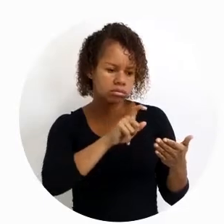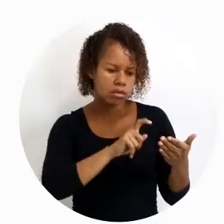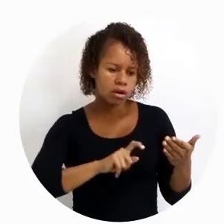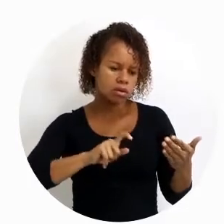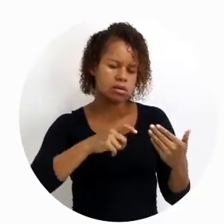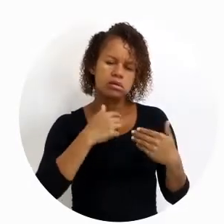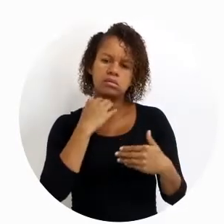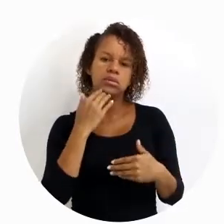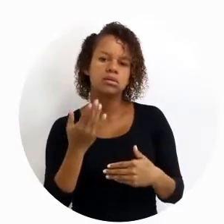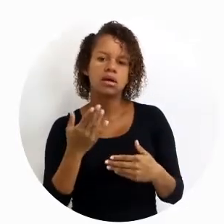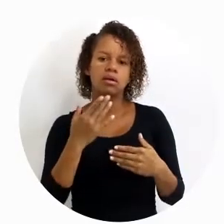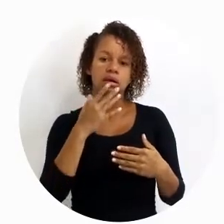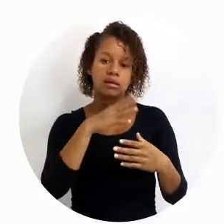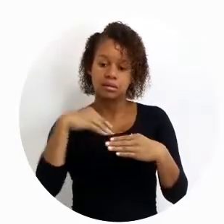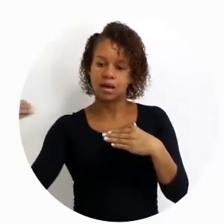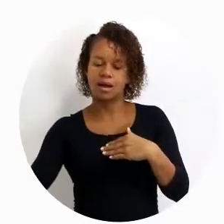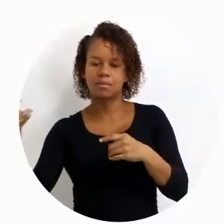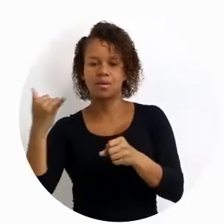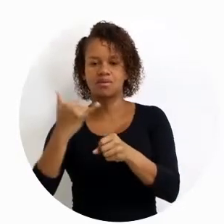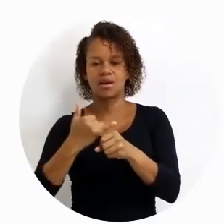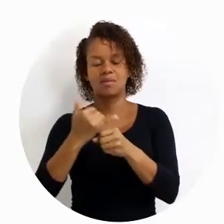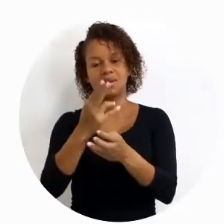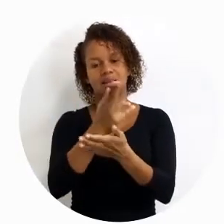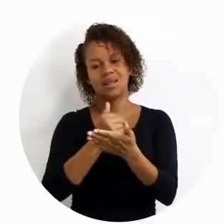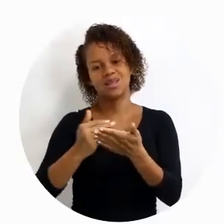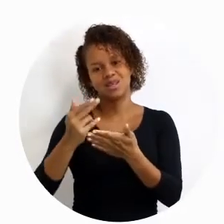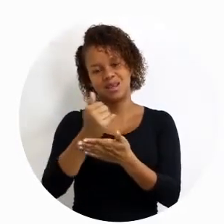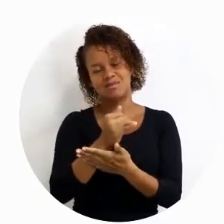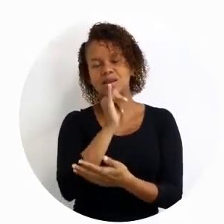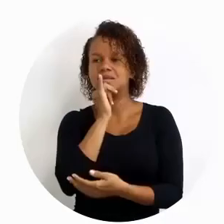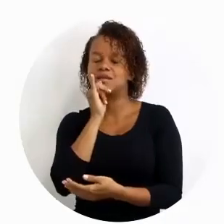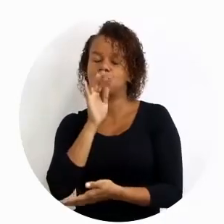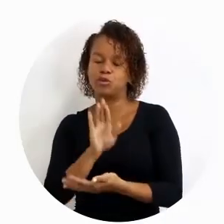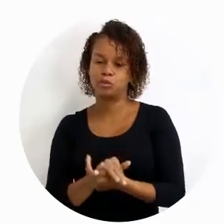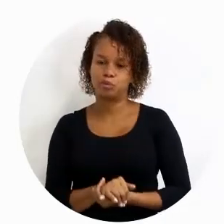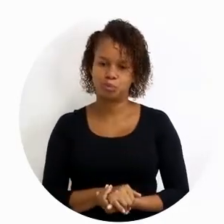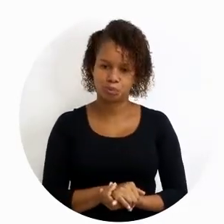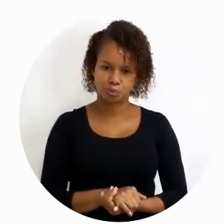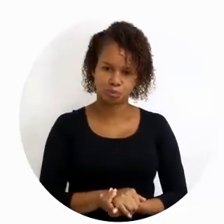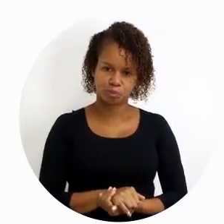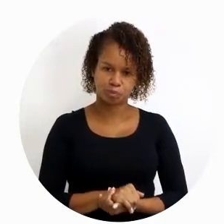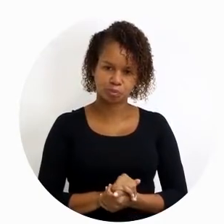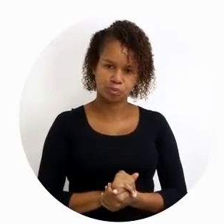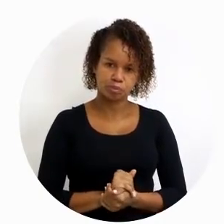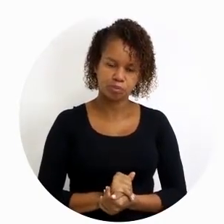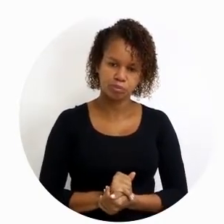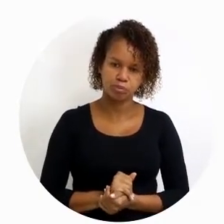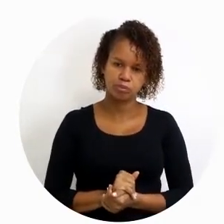do mouse, sem precisar sair da ferramenta de desenho, por exemplo.